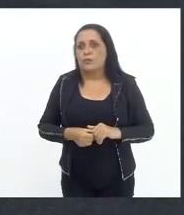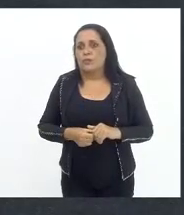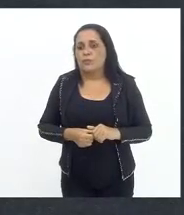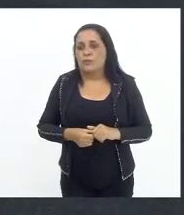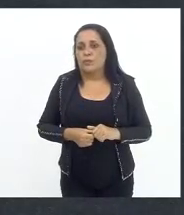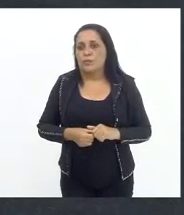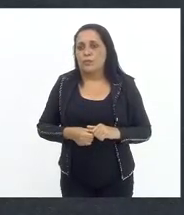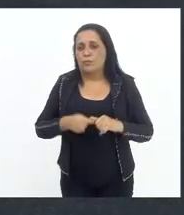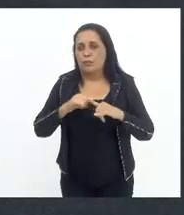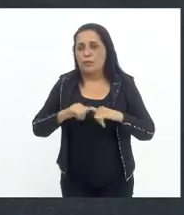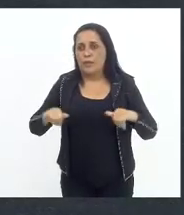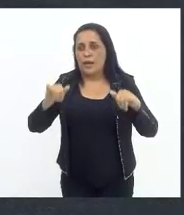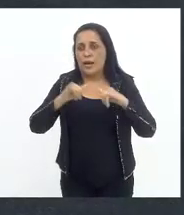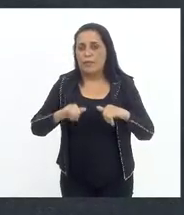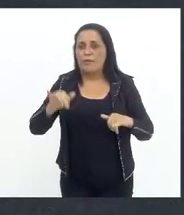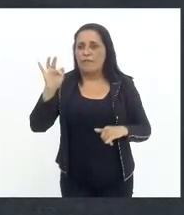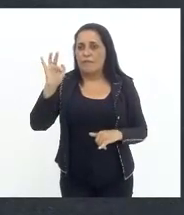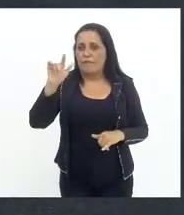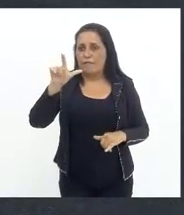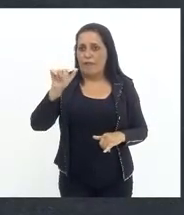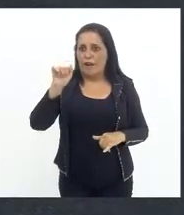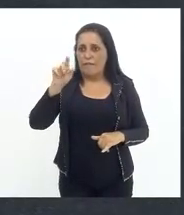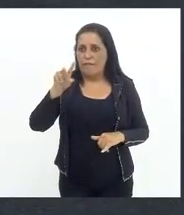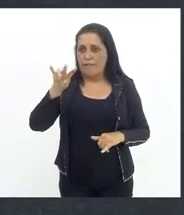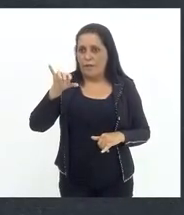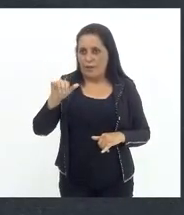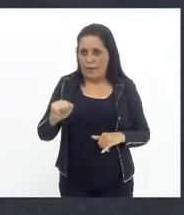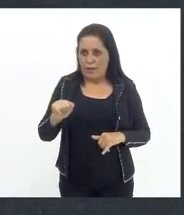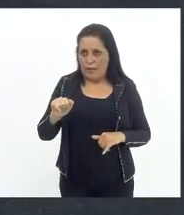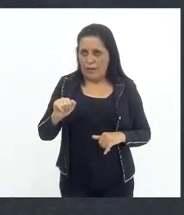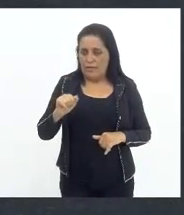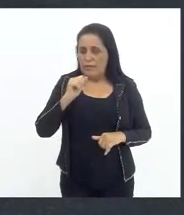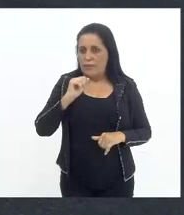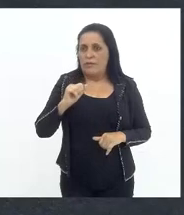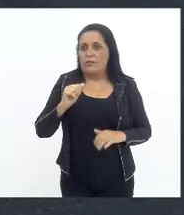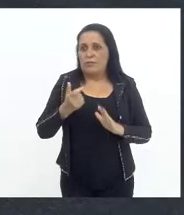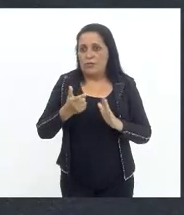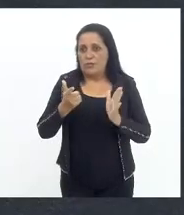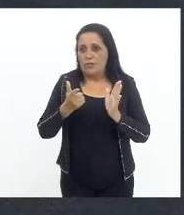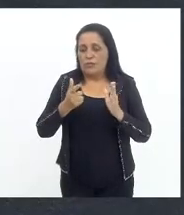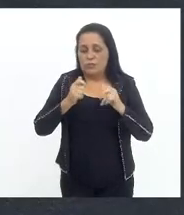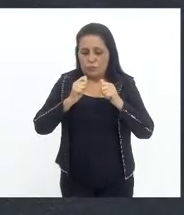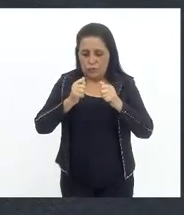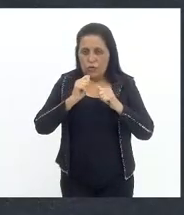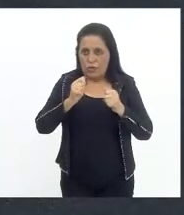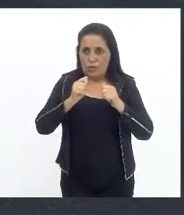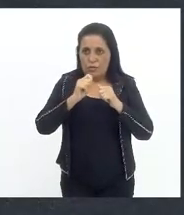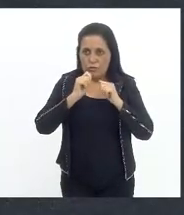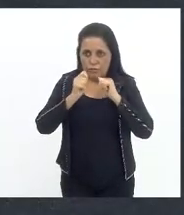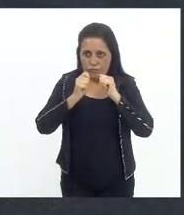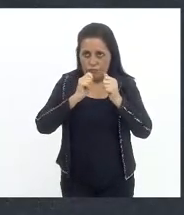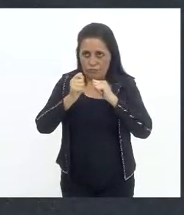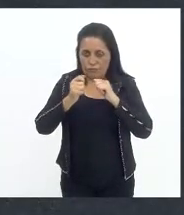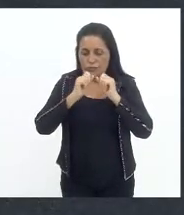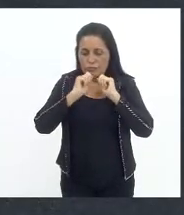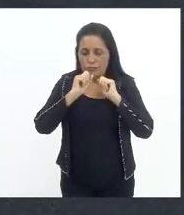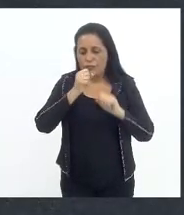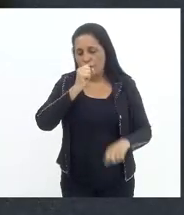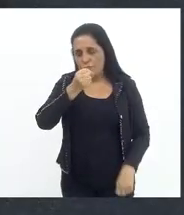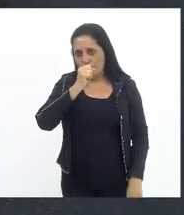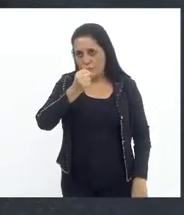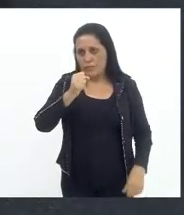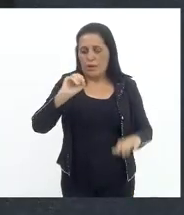pela jornalista Flávia de Oliveira, que, no meu entendimento, mereceu o